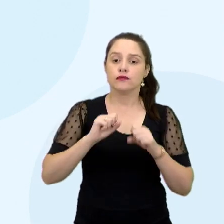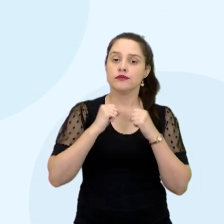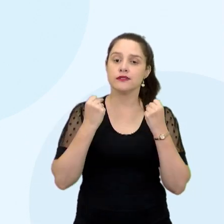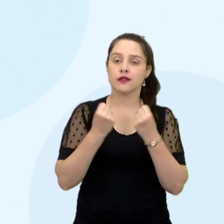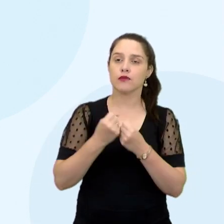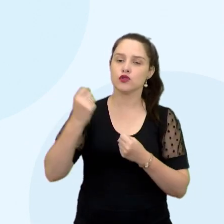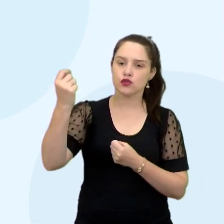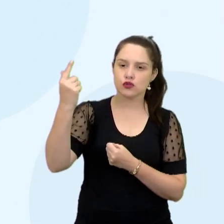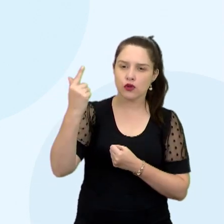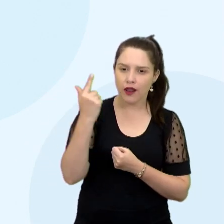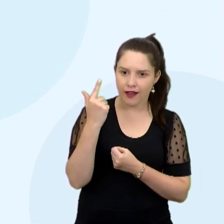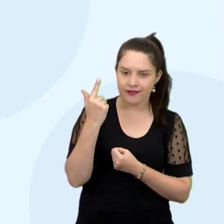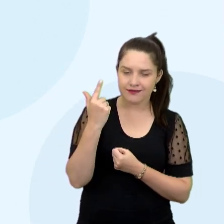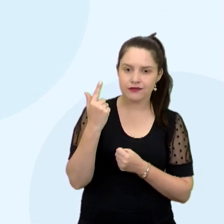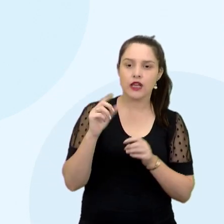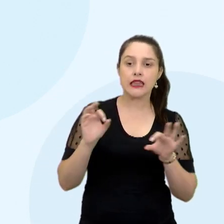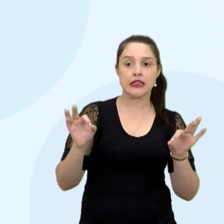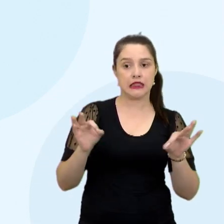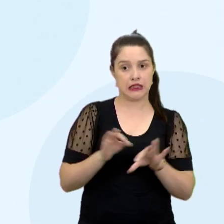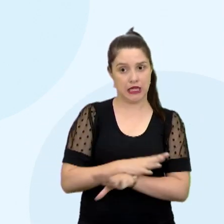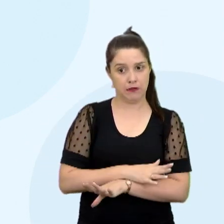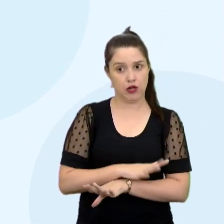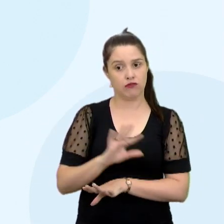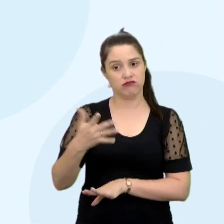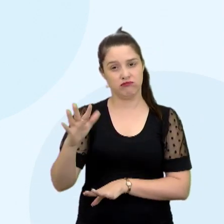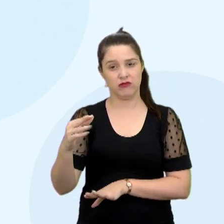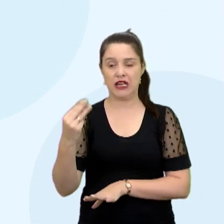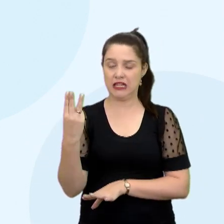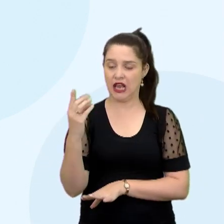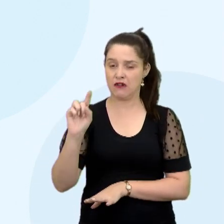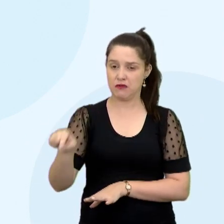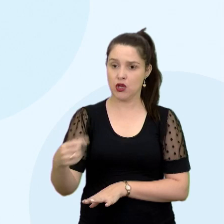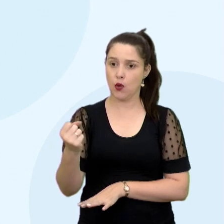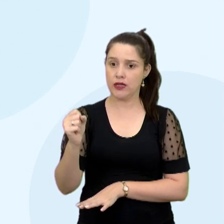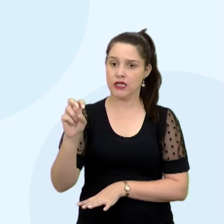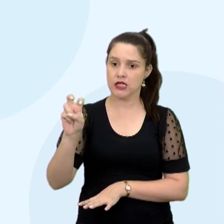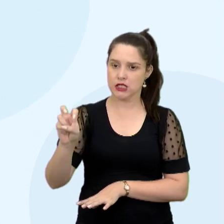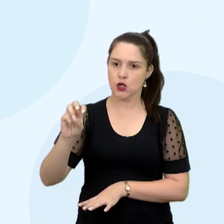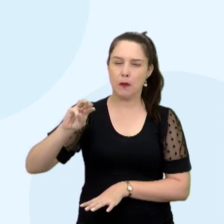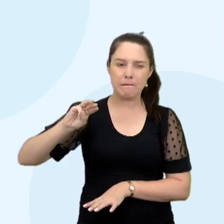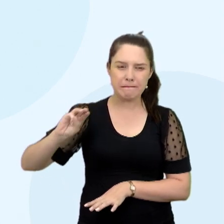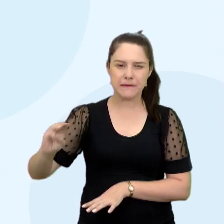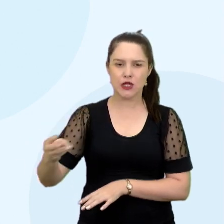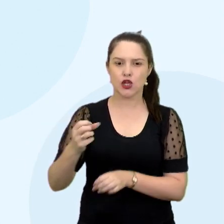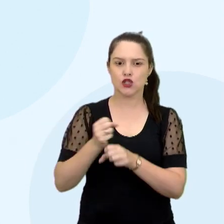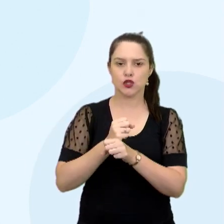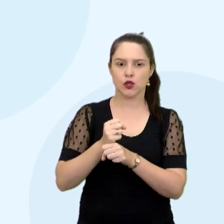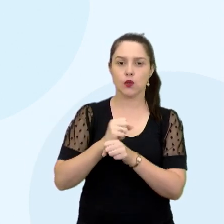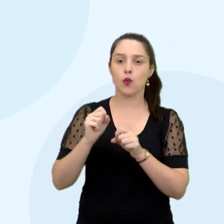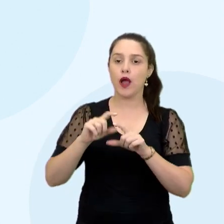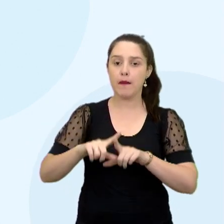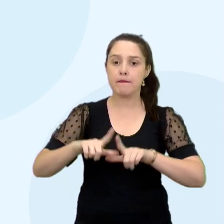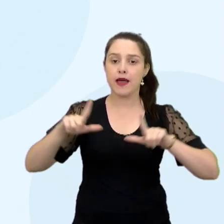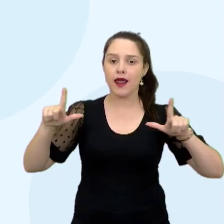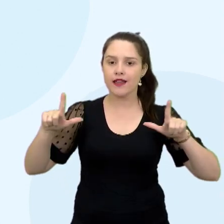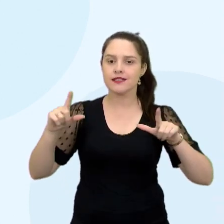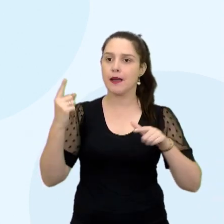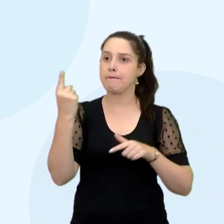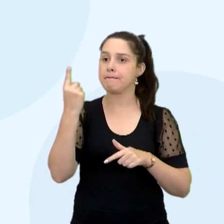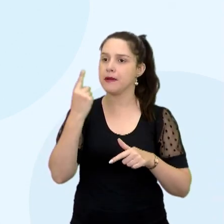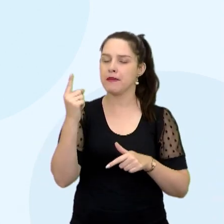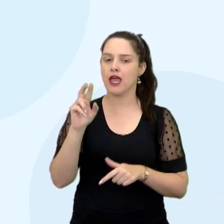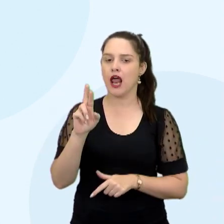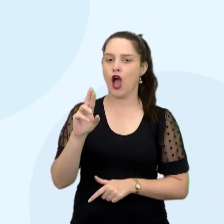nosso sistema solar. Terminou por volta de 3,85 bilhões de anos, quando aparecem as primeiras rochas. A